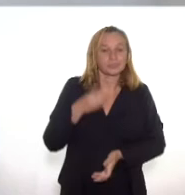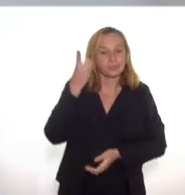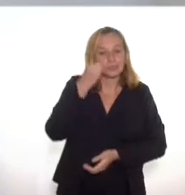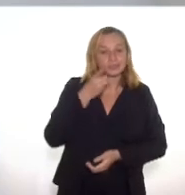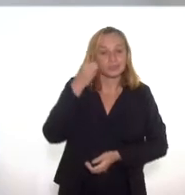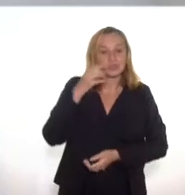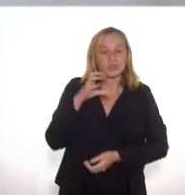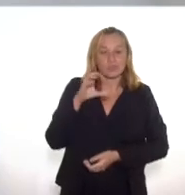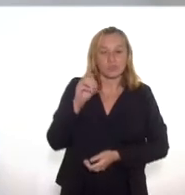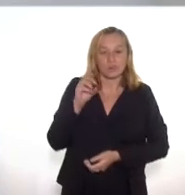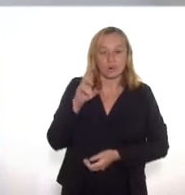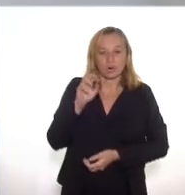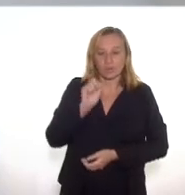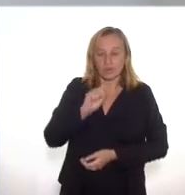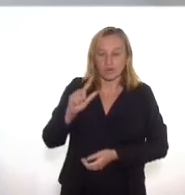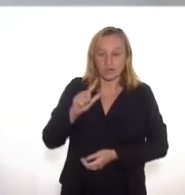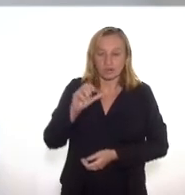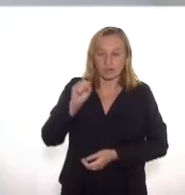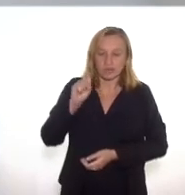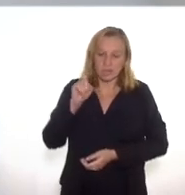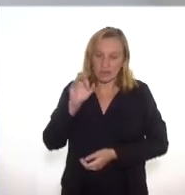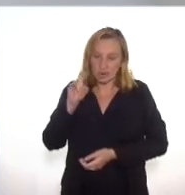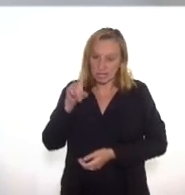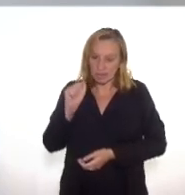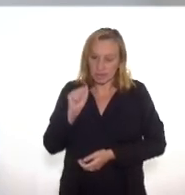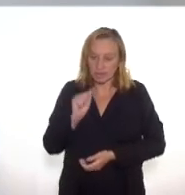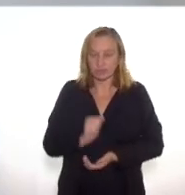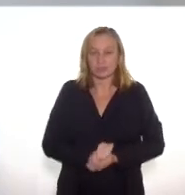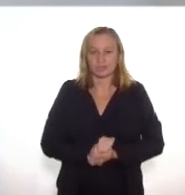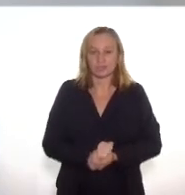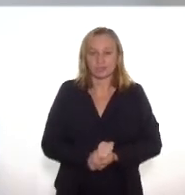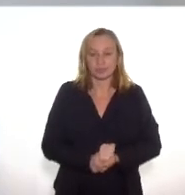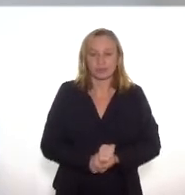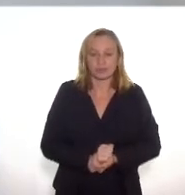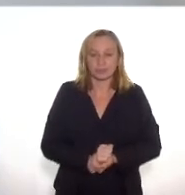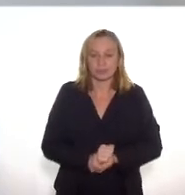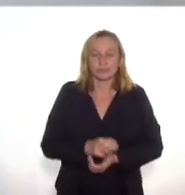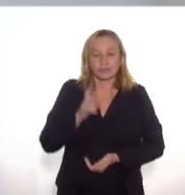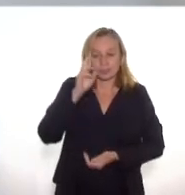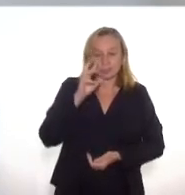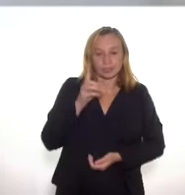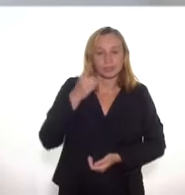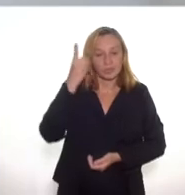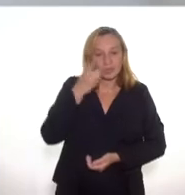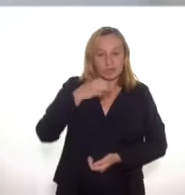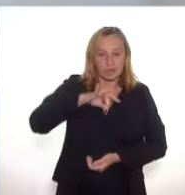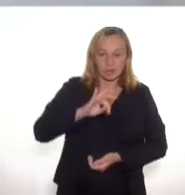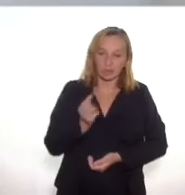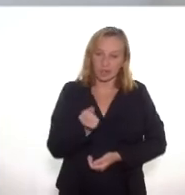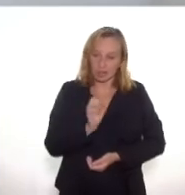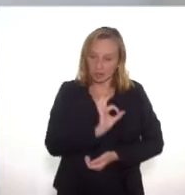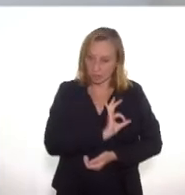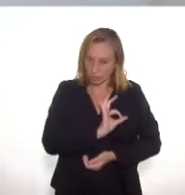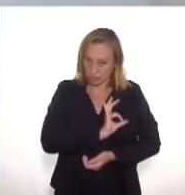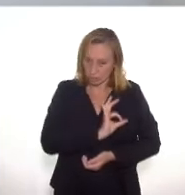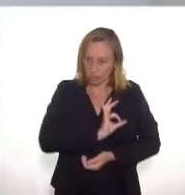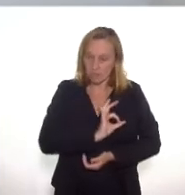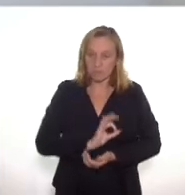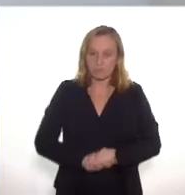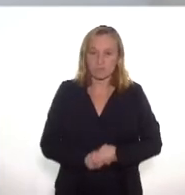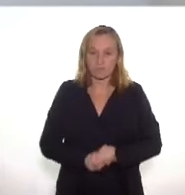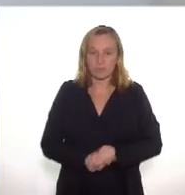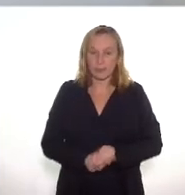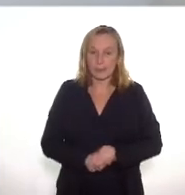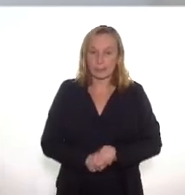Deputado Coronel Salema. Deputado Coronel Salema. Deputada Marta Rocha. É substitutivo, pode